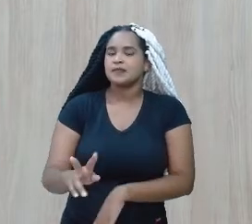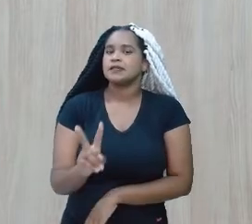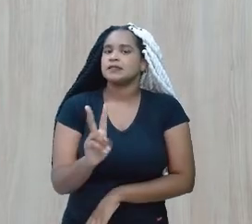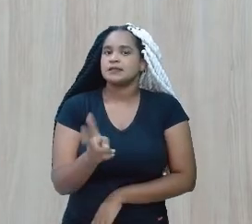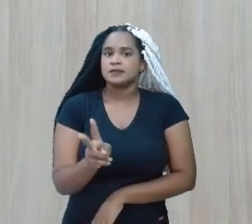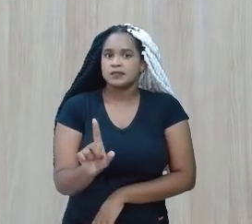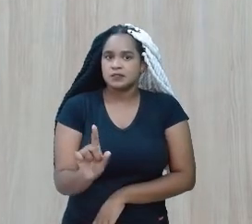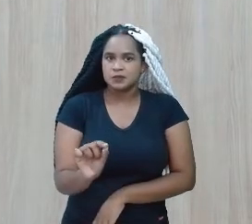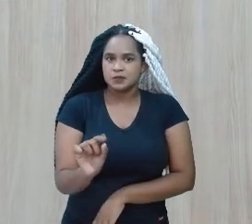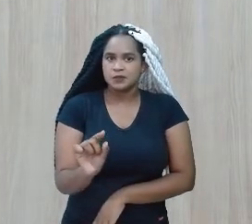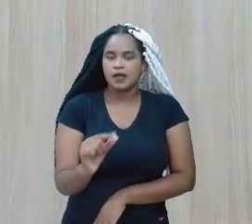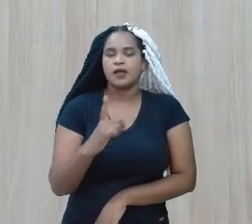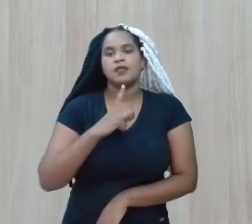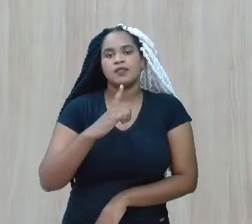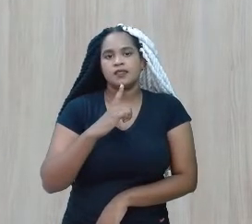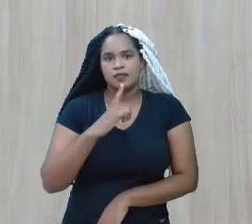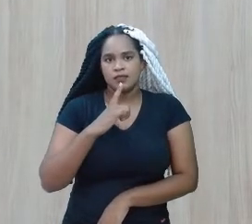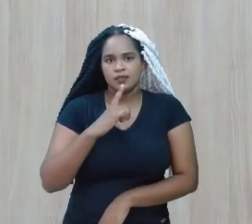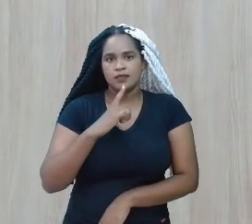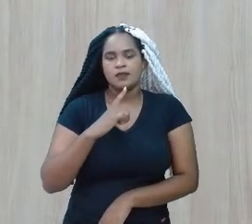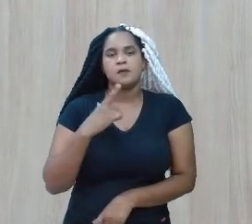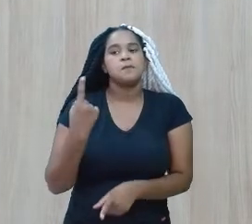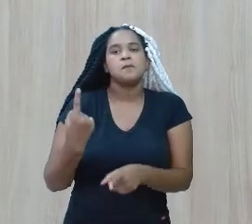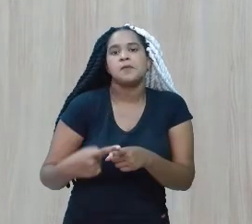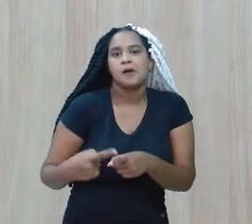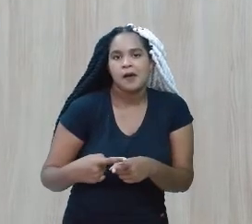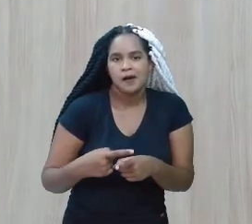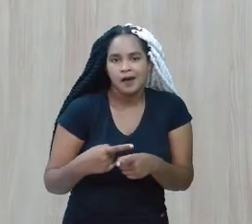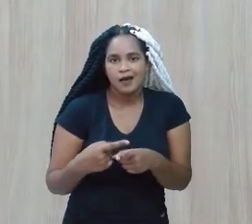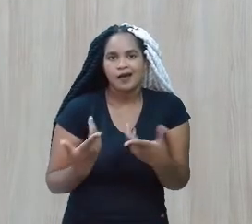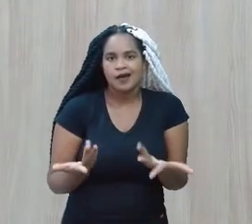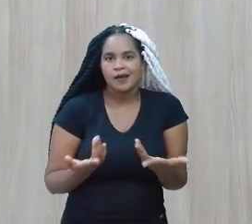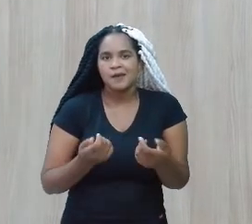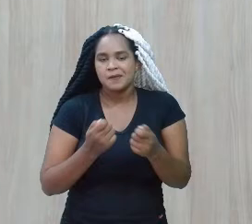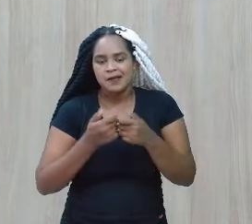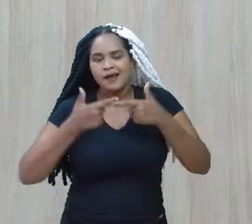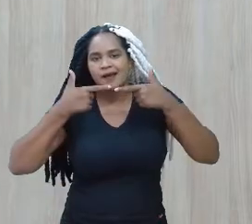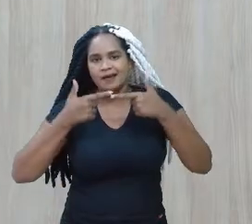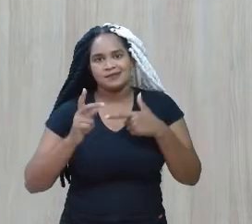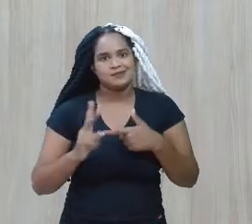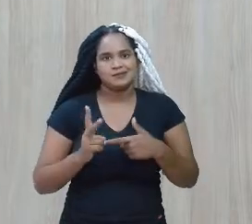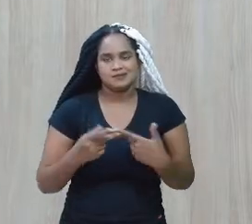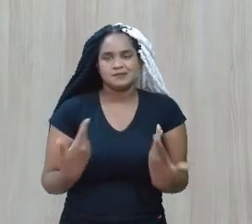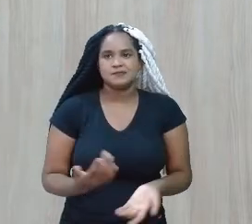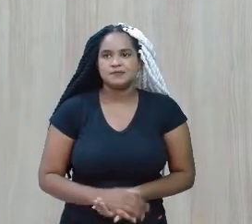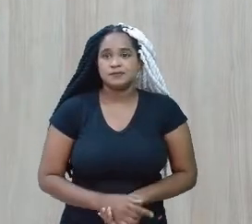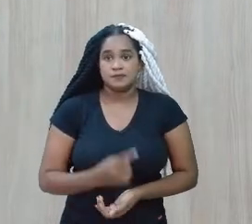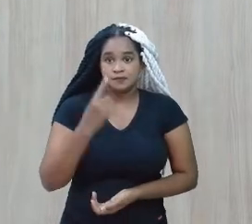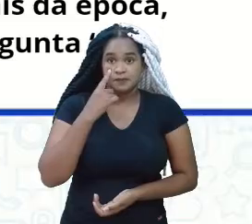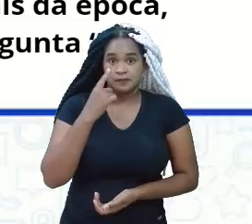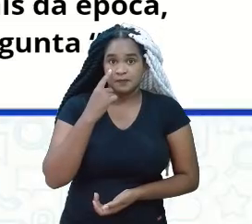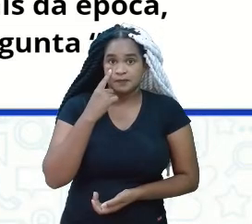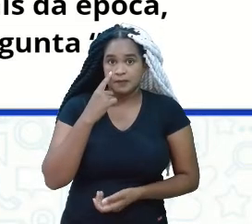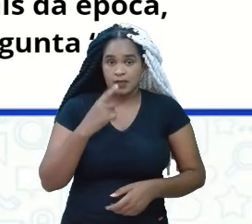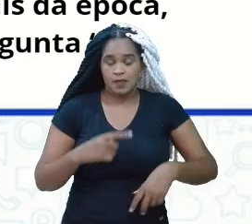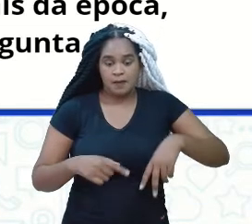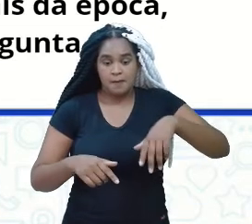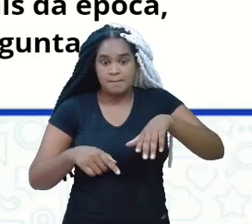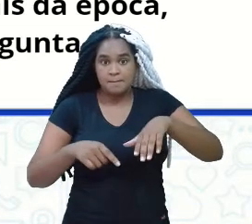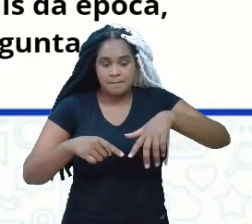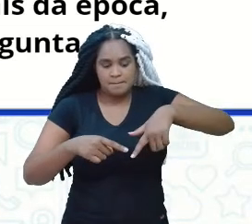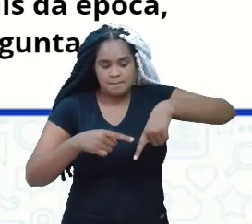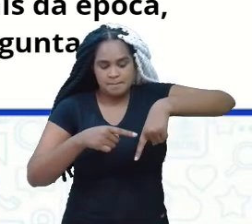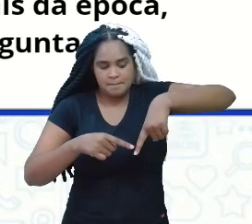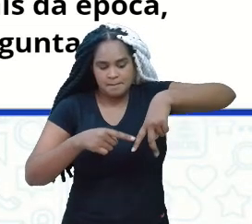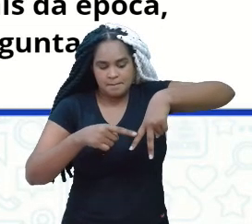sempre há um motivo para sorrir, tá? Vamos seguindo. A perna cabeluda do centro. E aí, minha